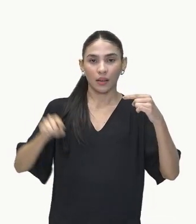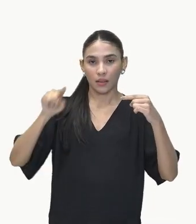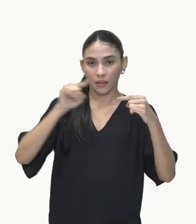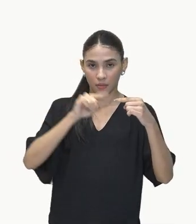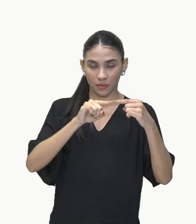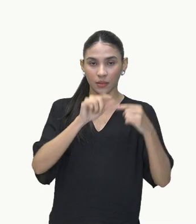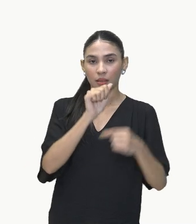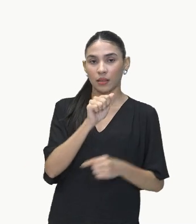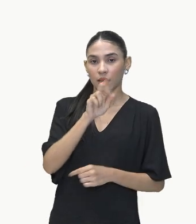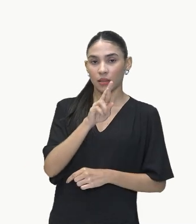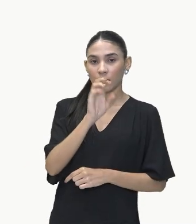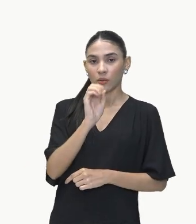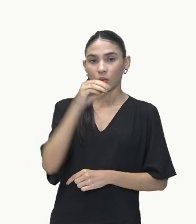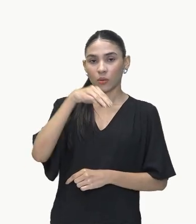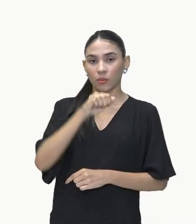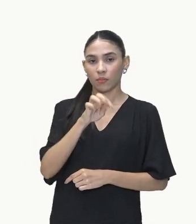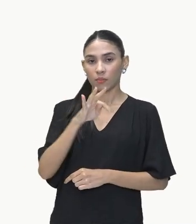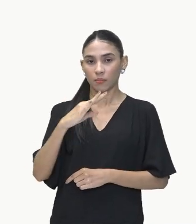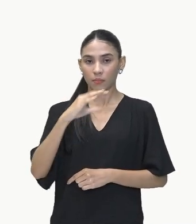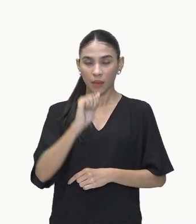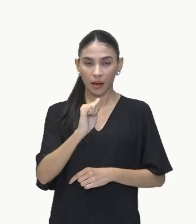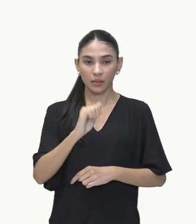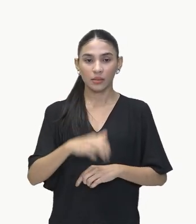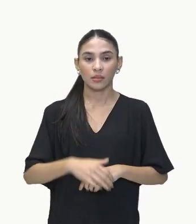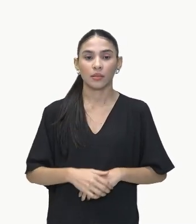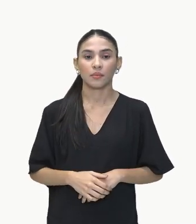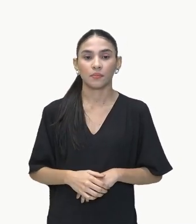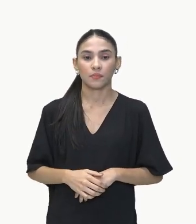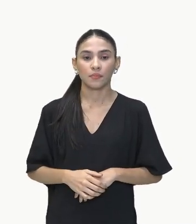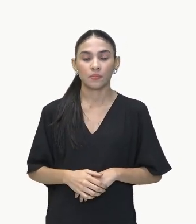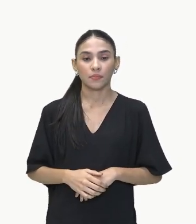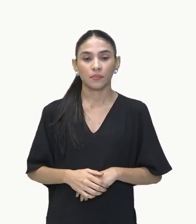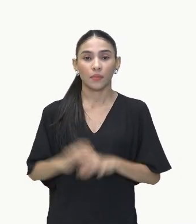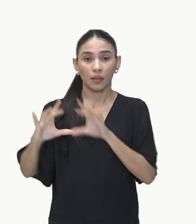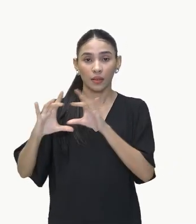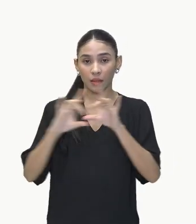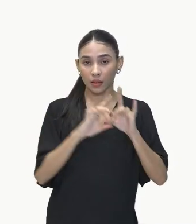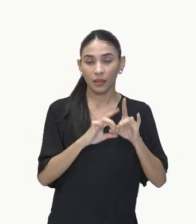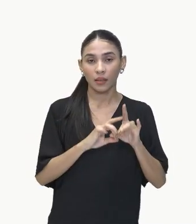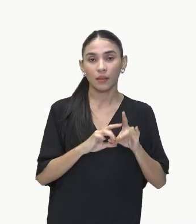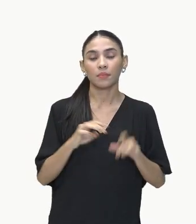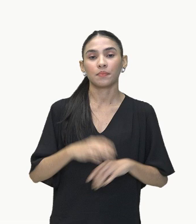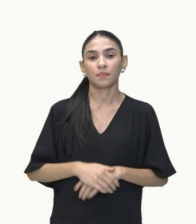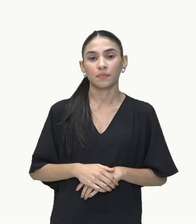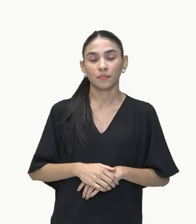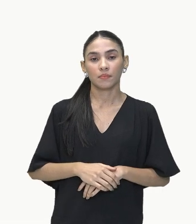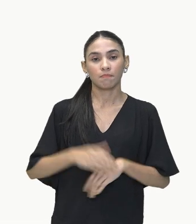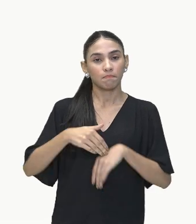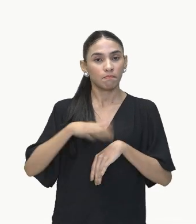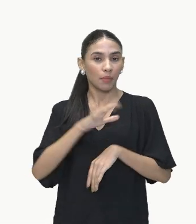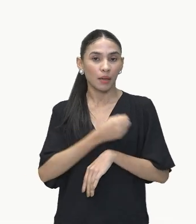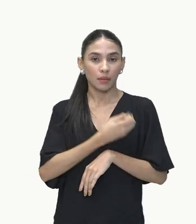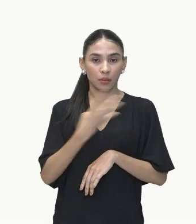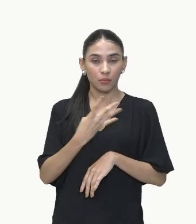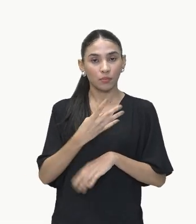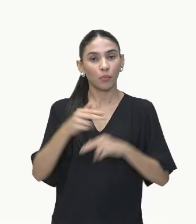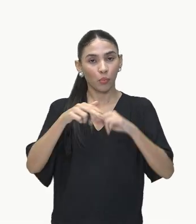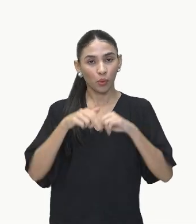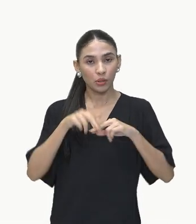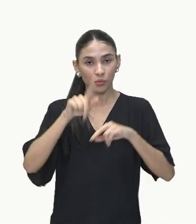aqui, porque tem núcleos aromáticos. Ela é uma cadeia aromática, tem mais de um, então ela é